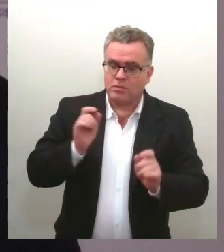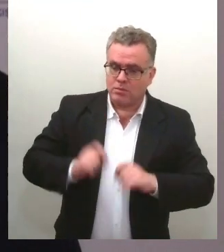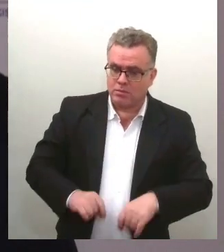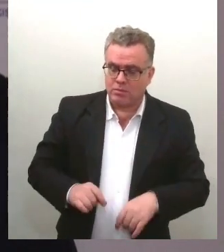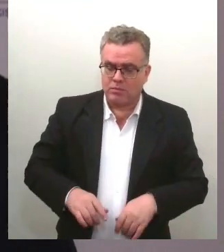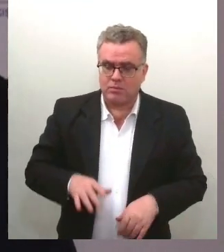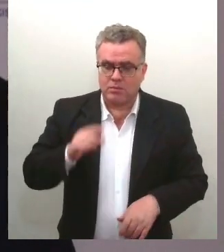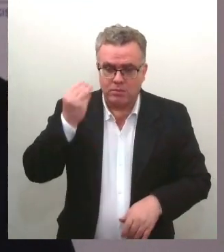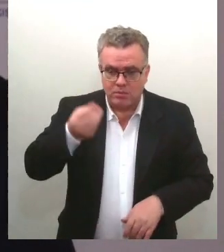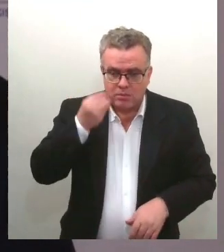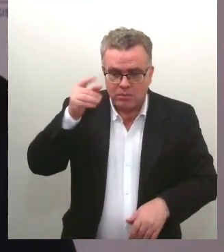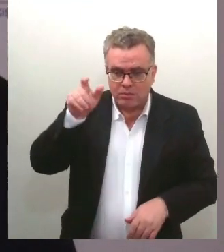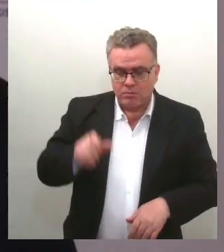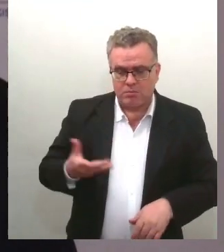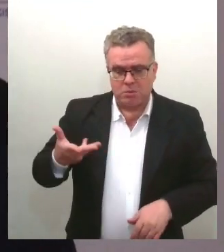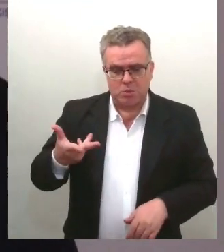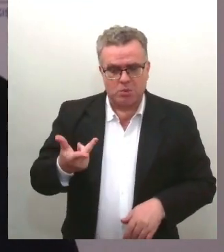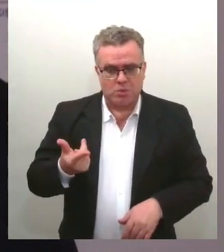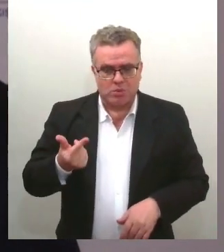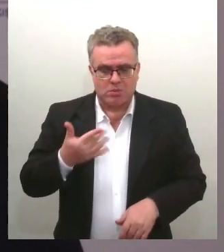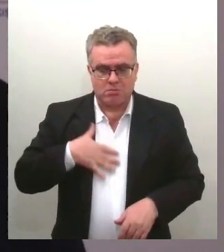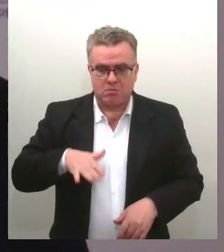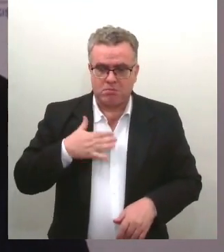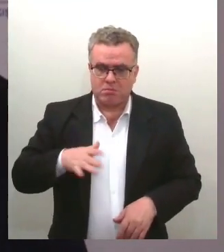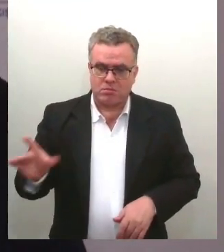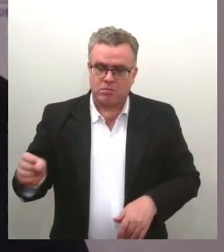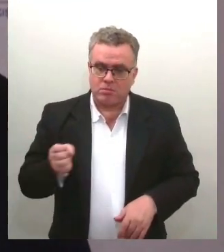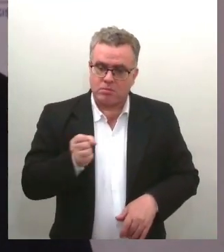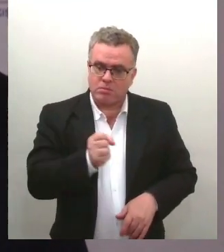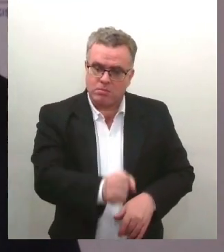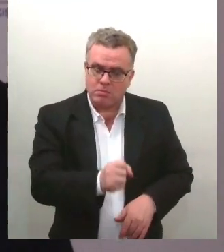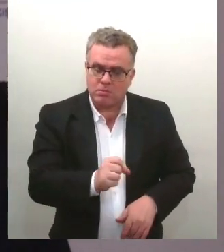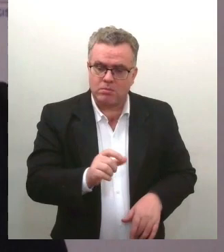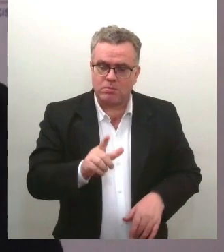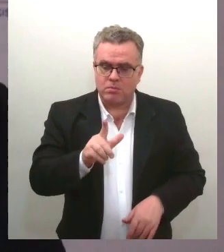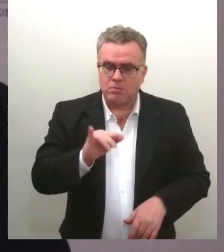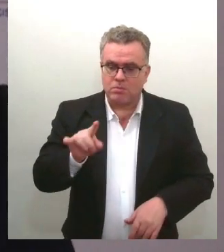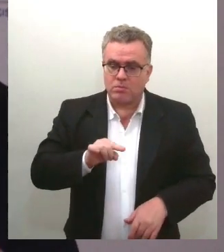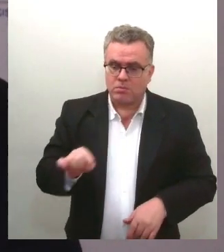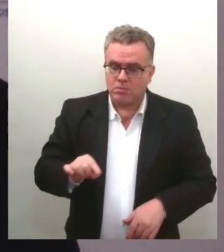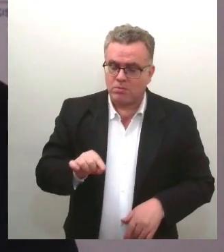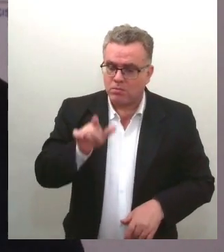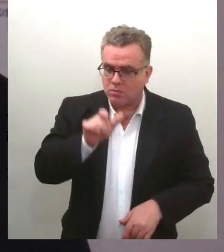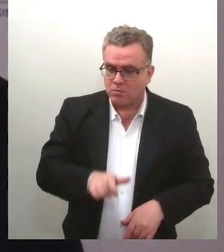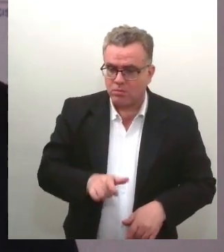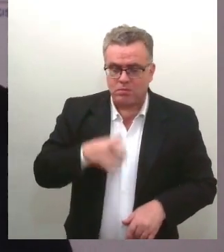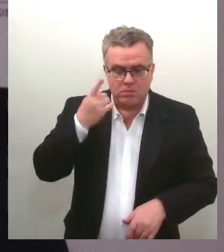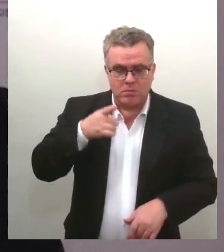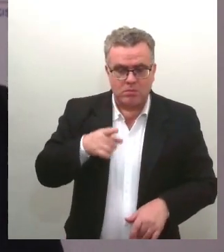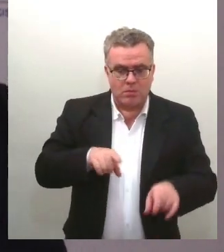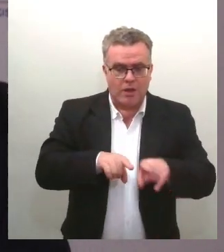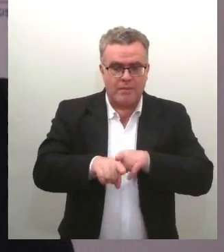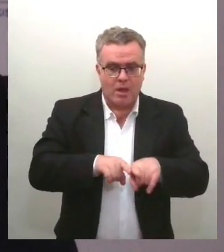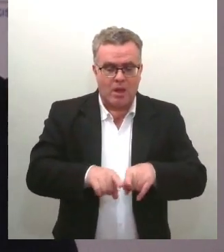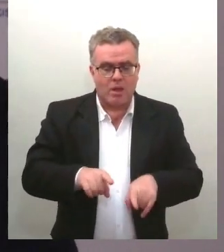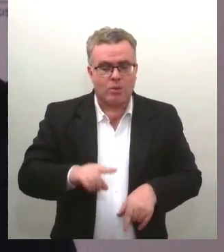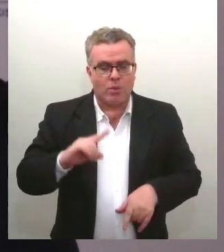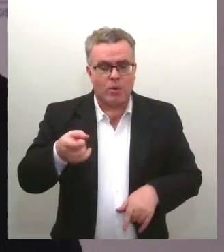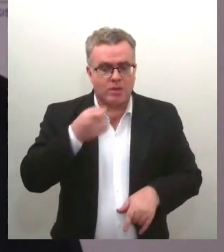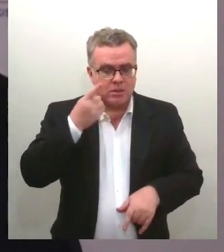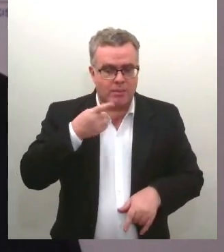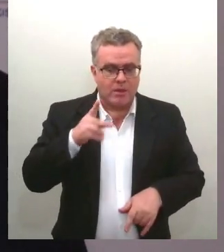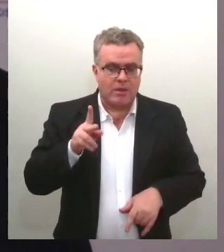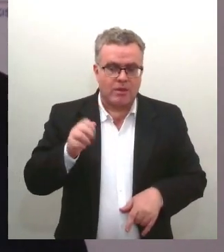tranquilidade, né, do deputado Luiz Fonseca, irmão do ex-deputado Venâncio, do ex-deputado Cleonâncio, então, de